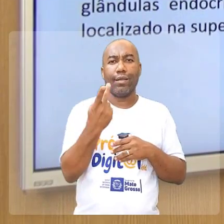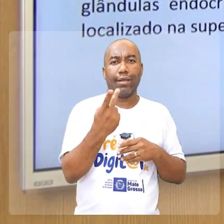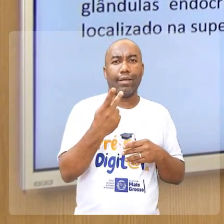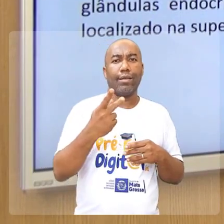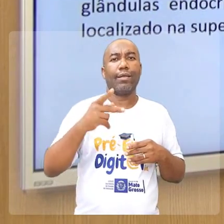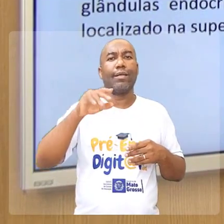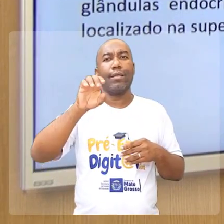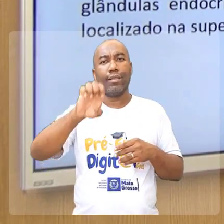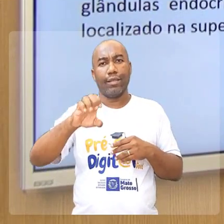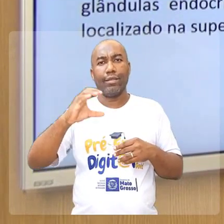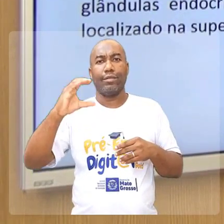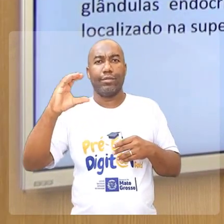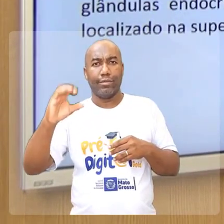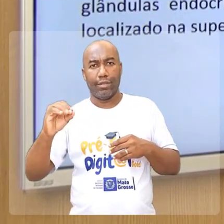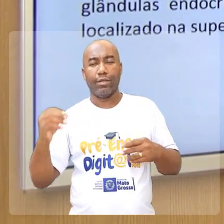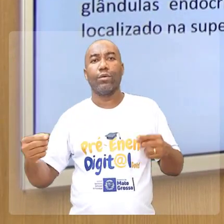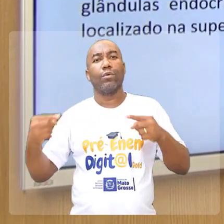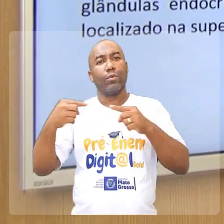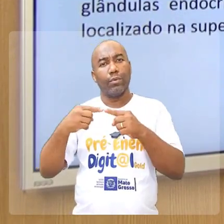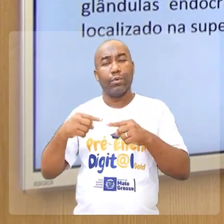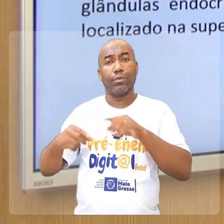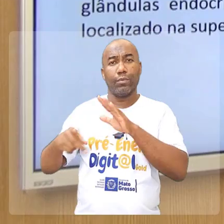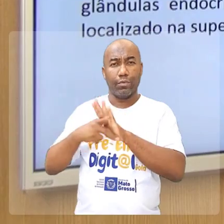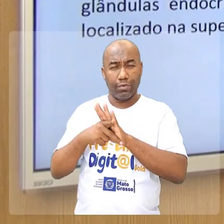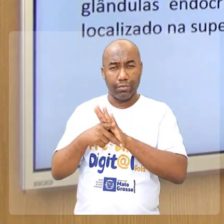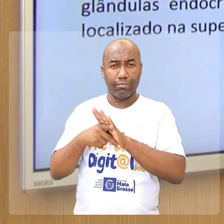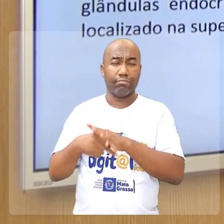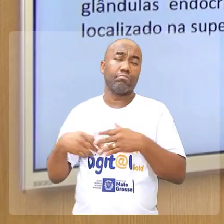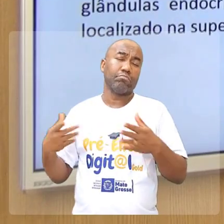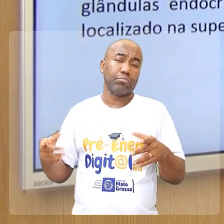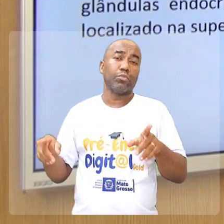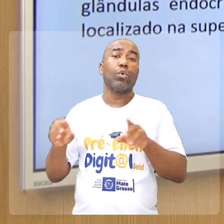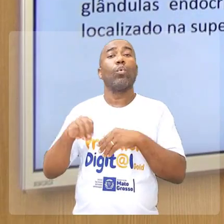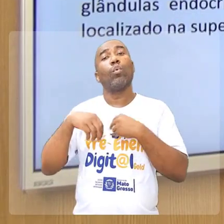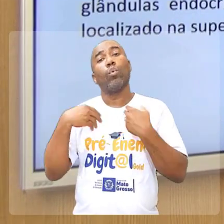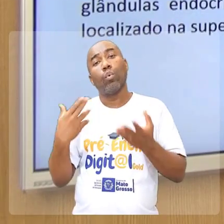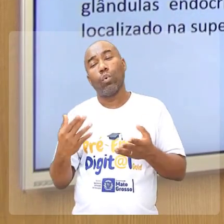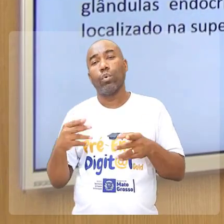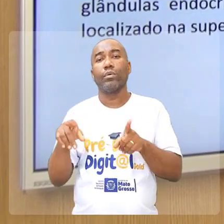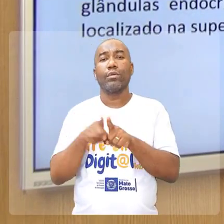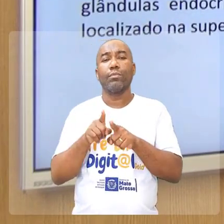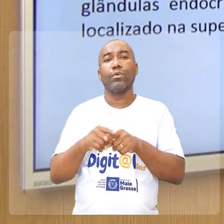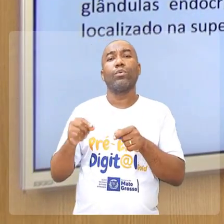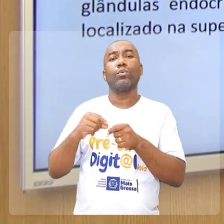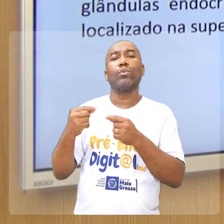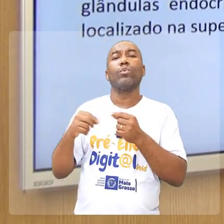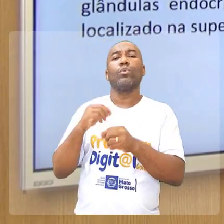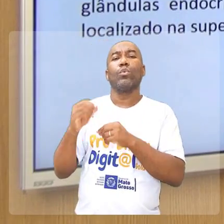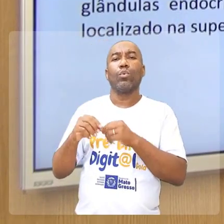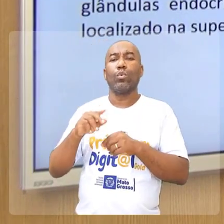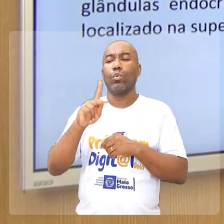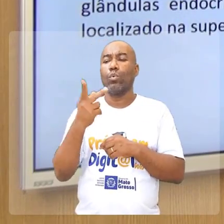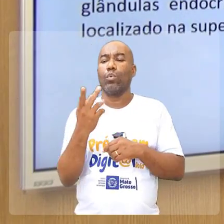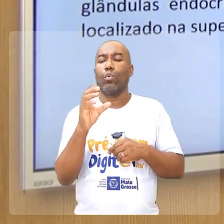HEC, hormônio estimulante do crescimento, ou um outro nome mais feio ainda, que é hormônio